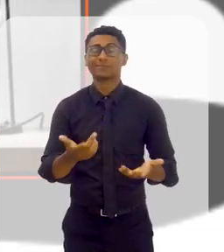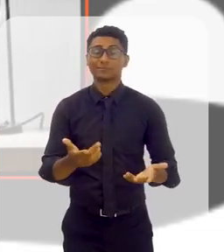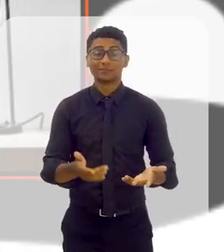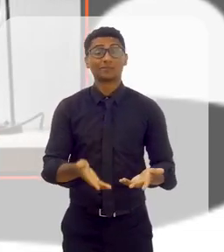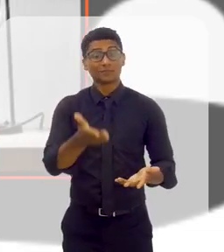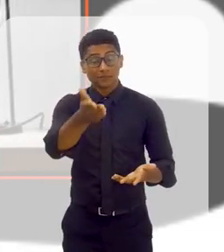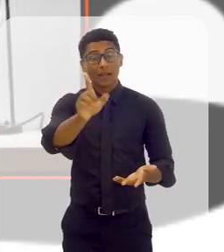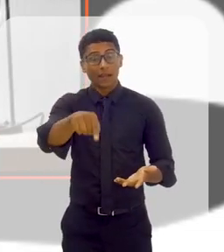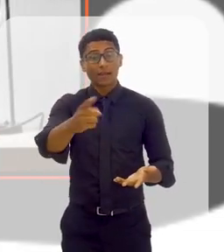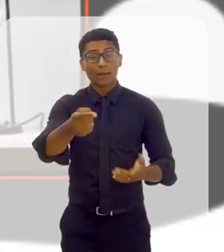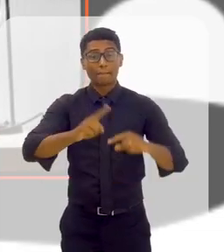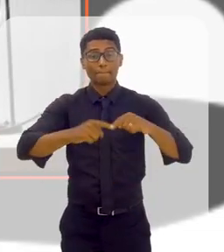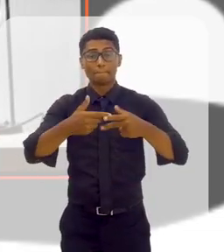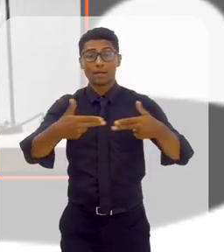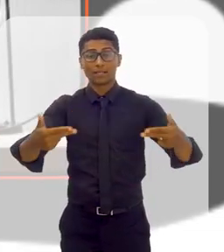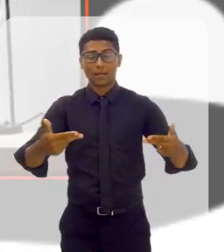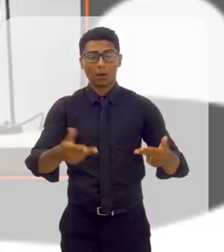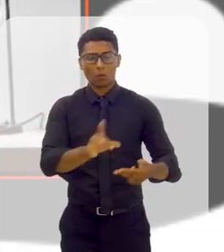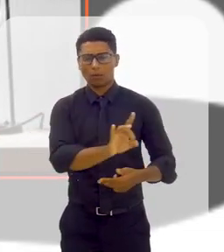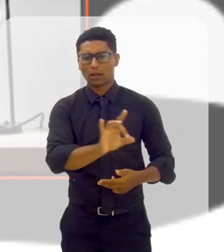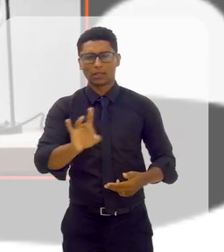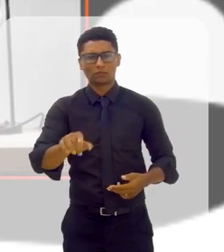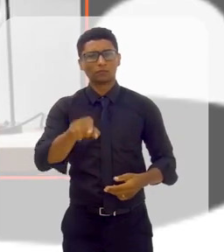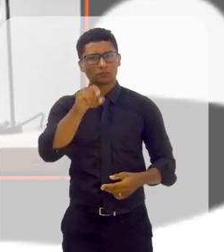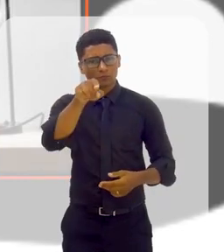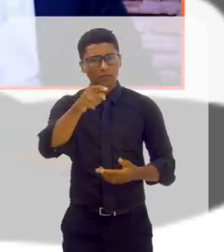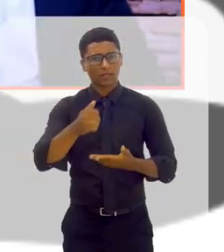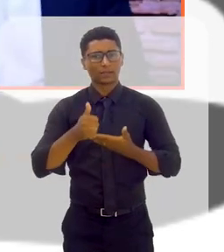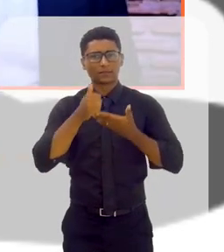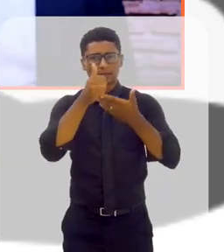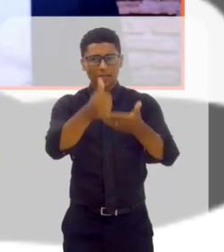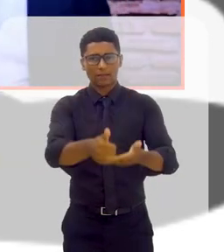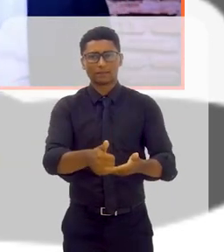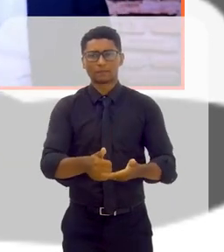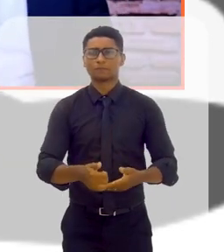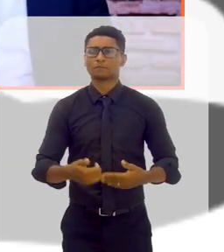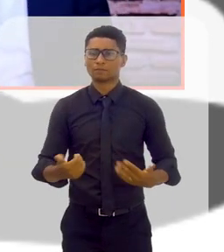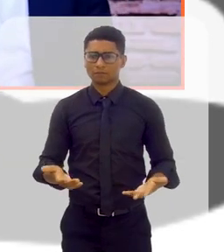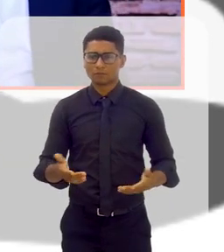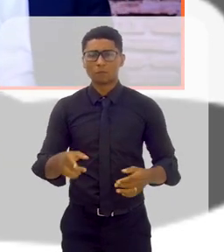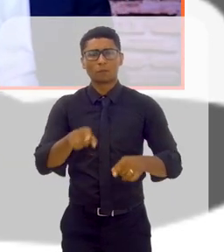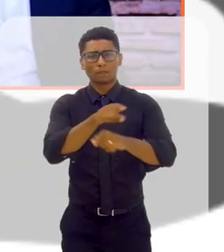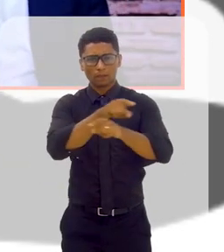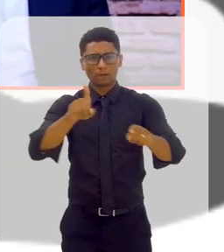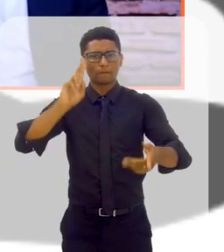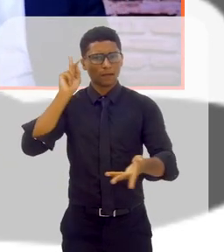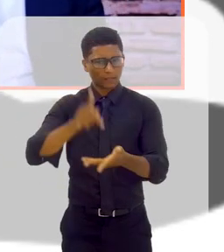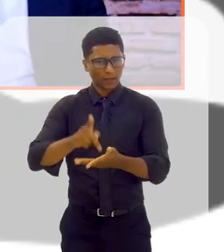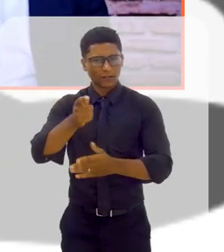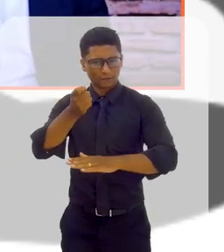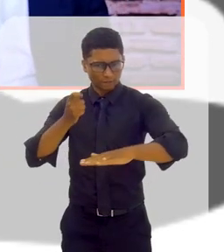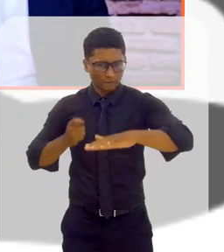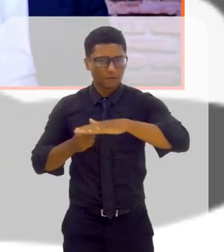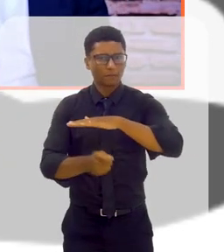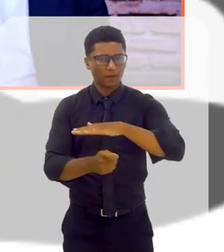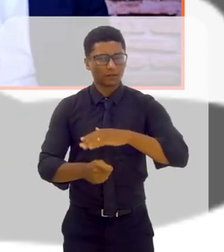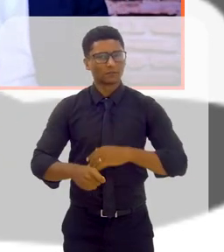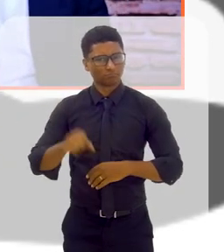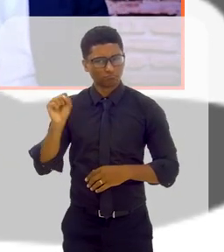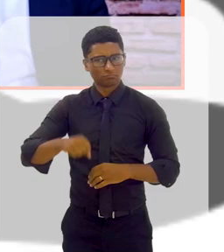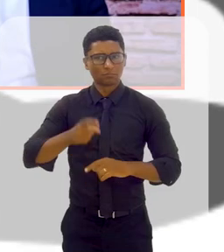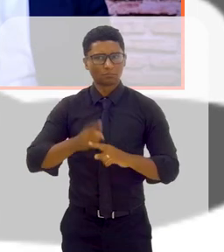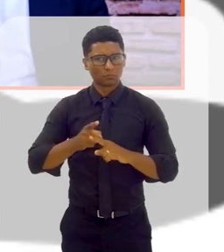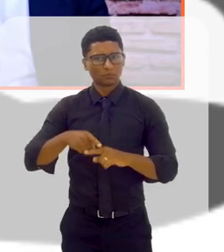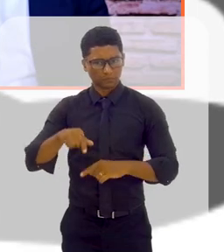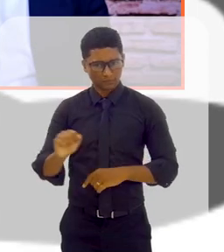no seu caso é uma coisa individual quer dizer personalizado você leva Ou seja um investimento gigante vocês estão realmente investindo apontando